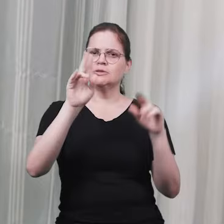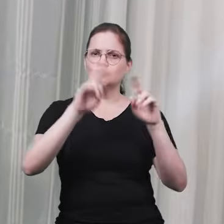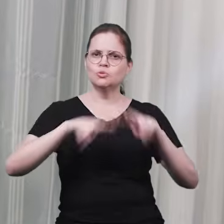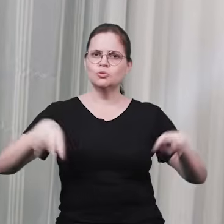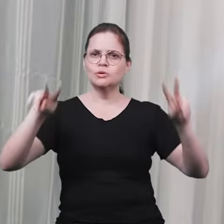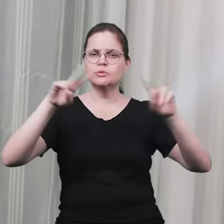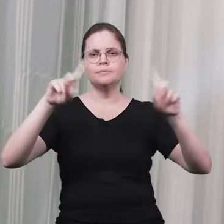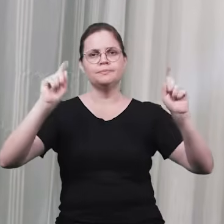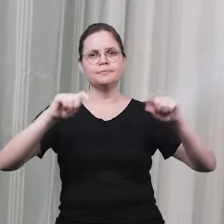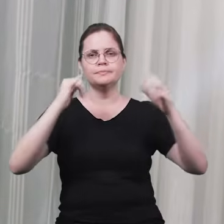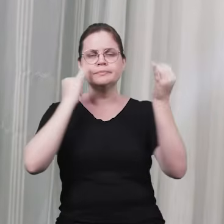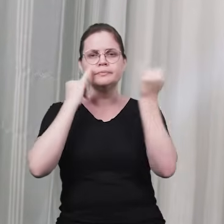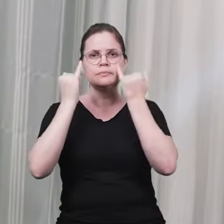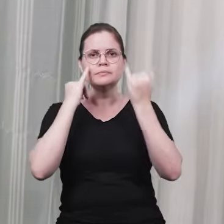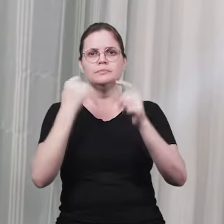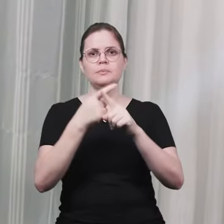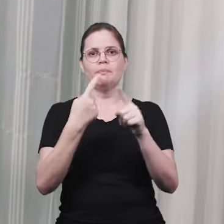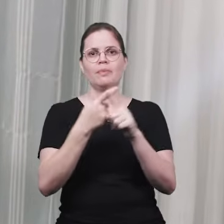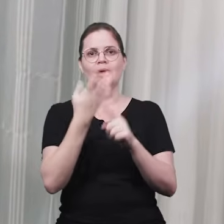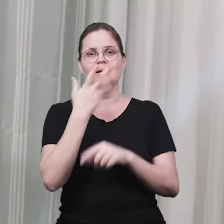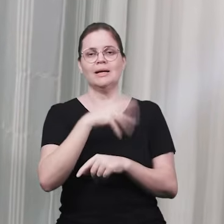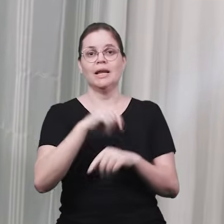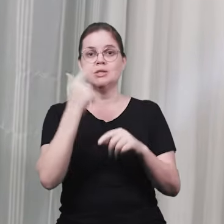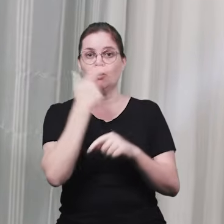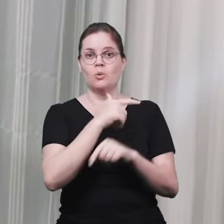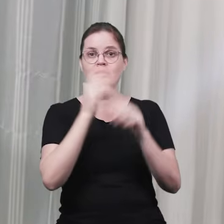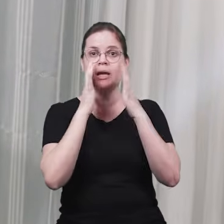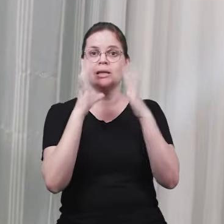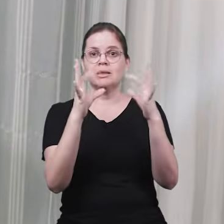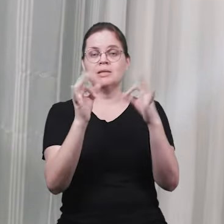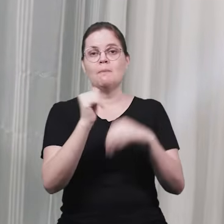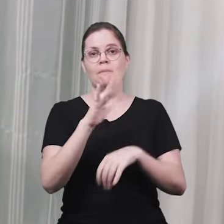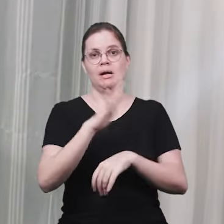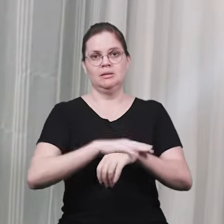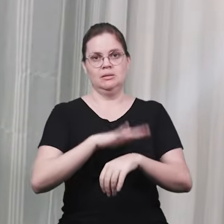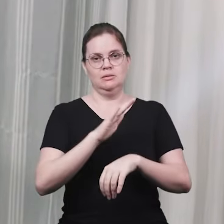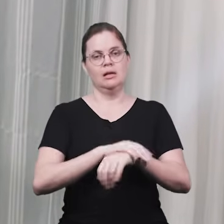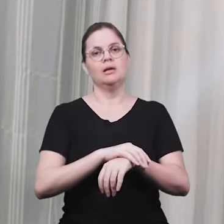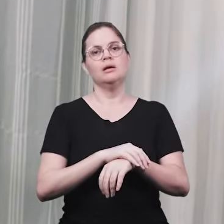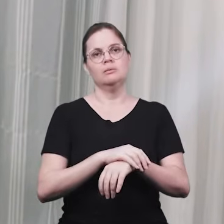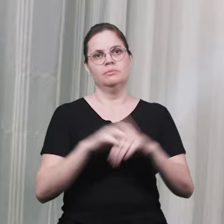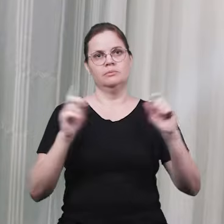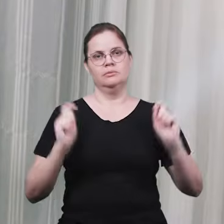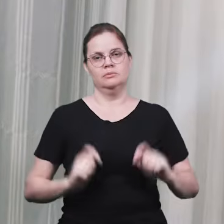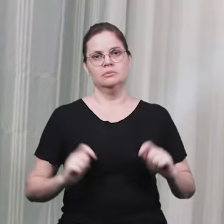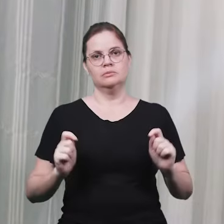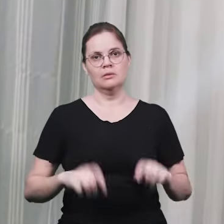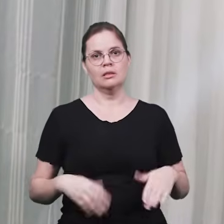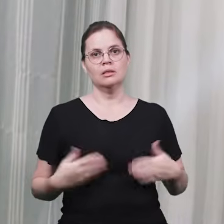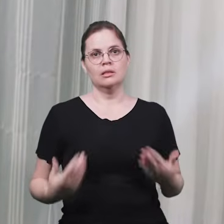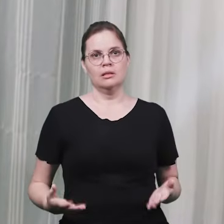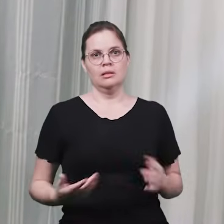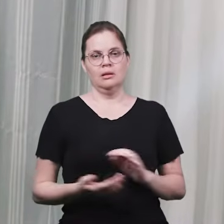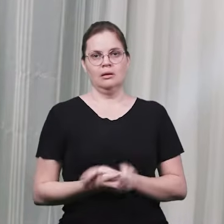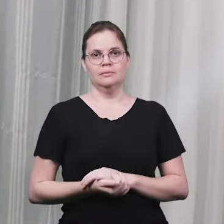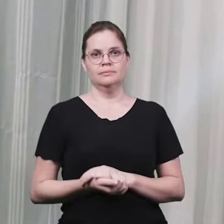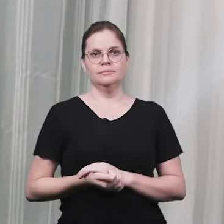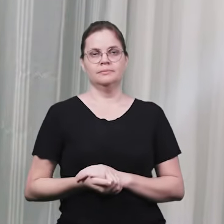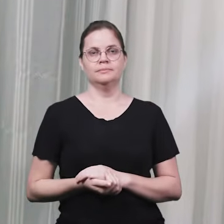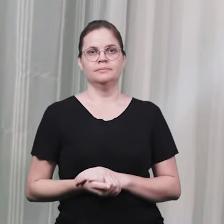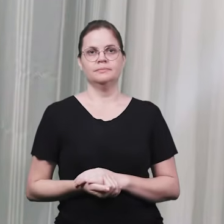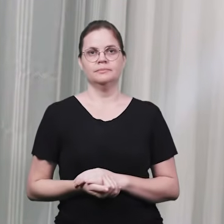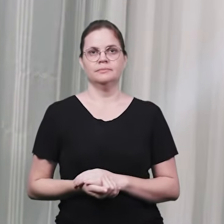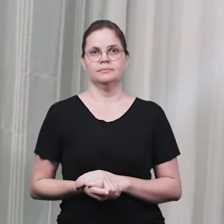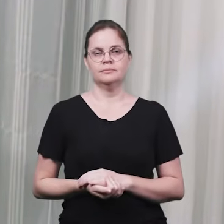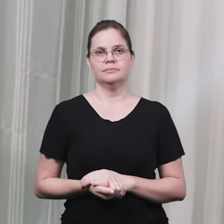imagens, mais informações, porque a criança ela não tem uma necessidade mais profunda de um acesso à palavra de